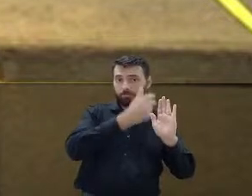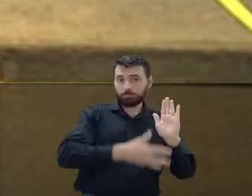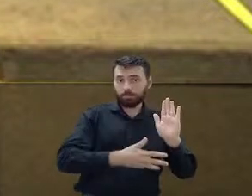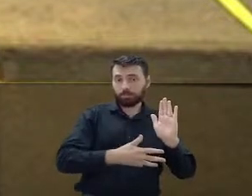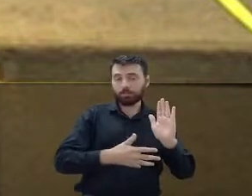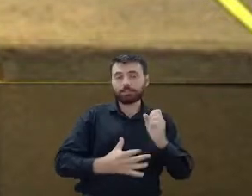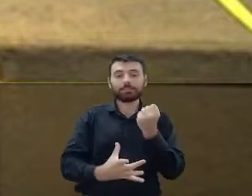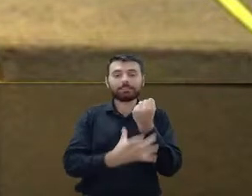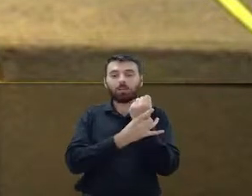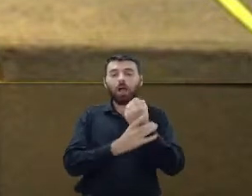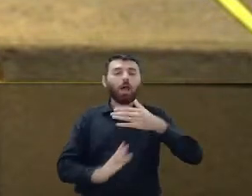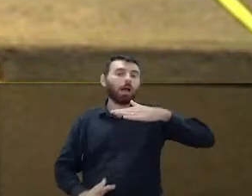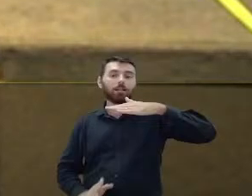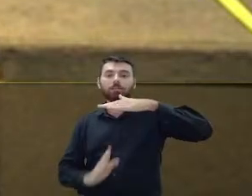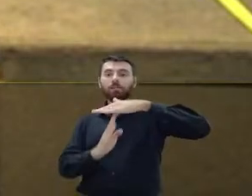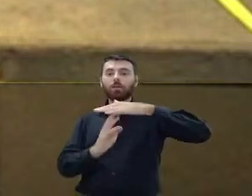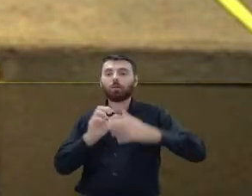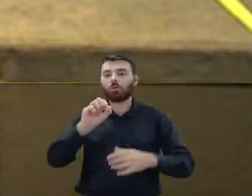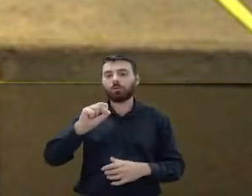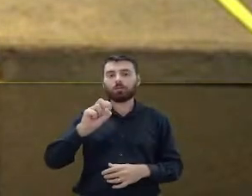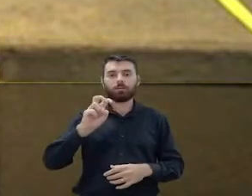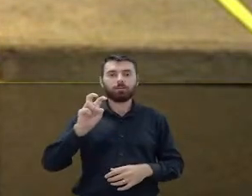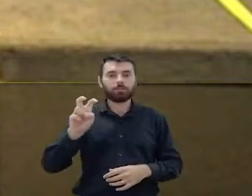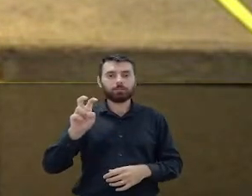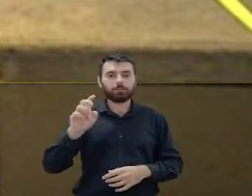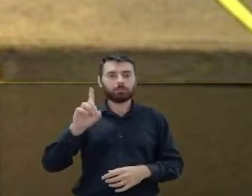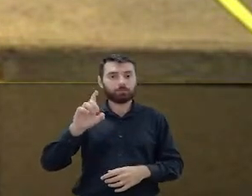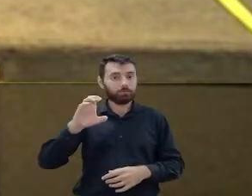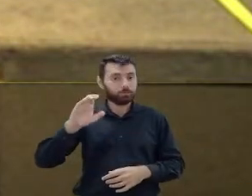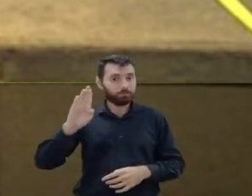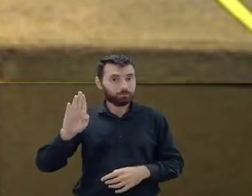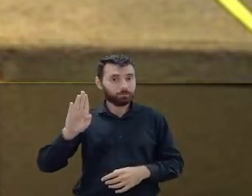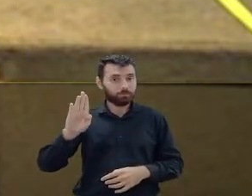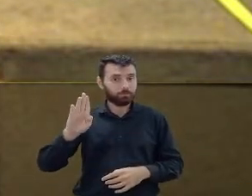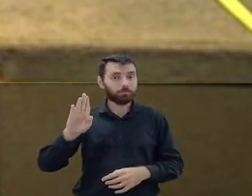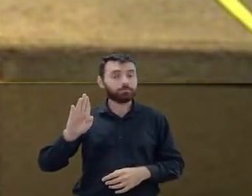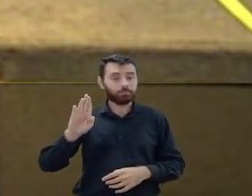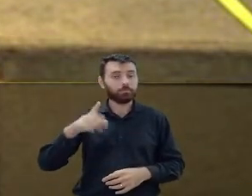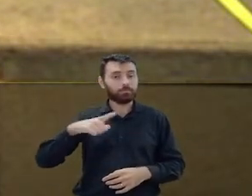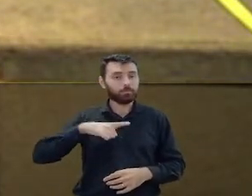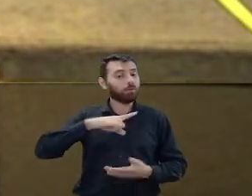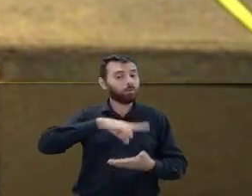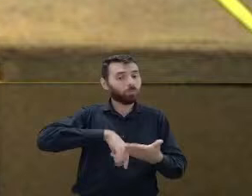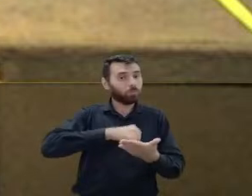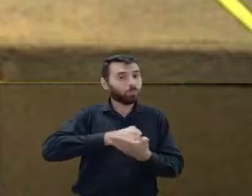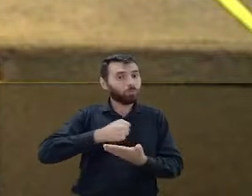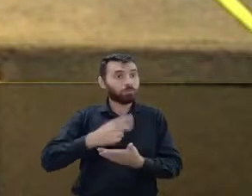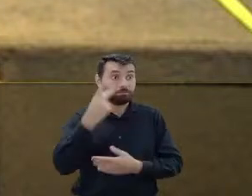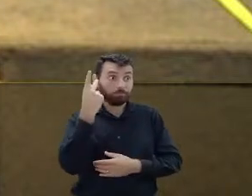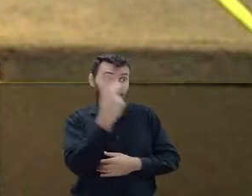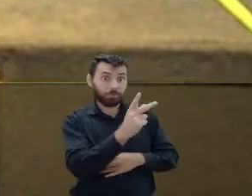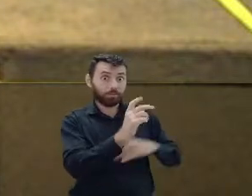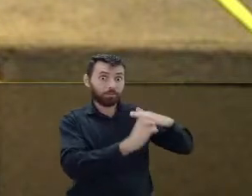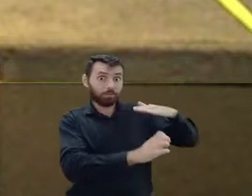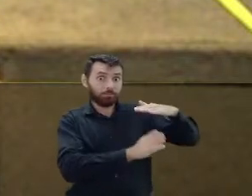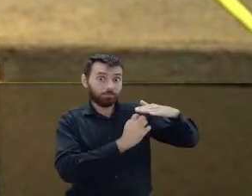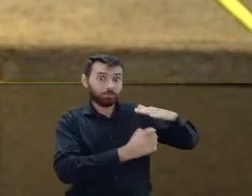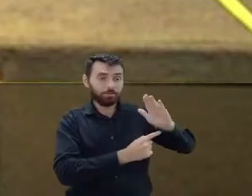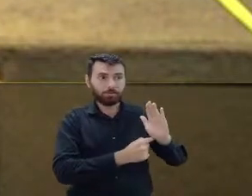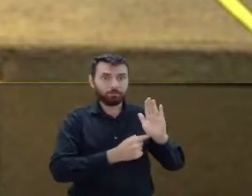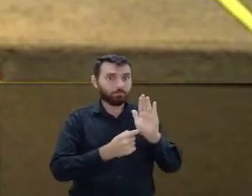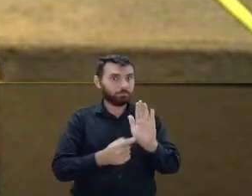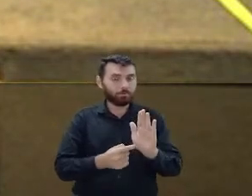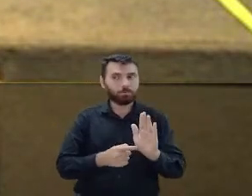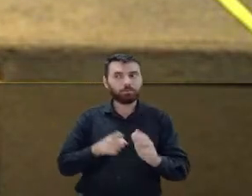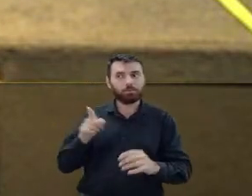decibéis. Ou seja, isso considerando os documentos apresentados pela empresa, que o perito não utilizou qualquer equipamento para